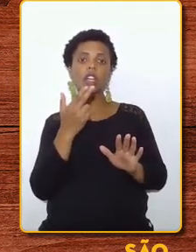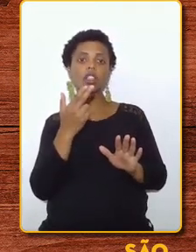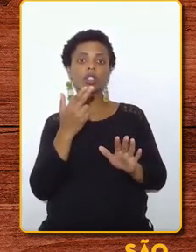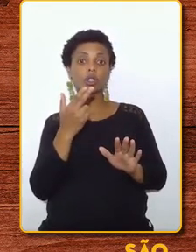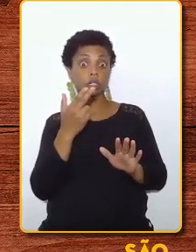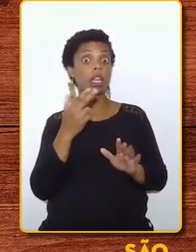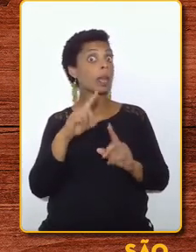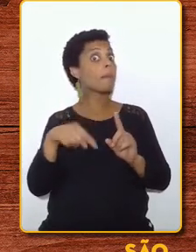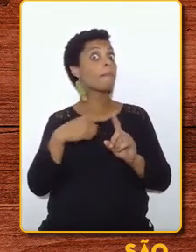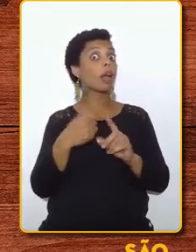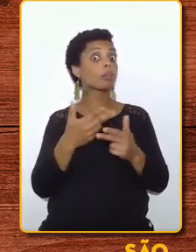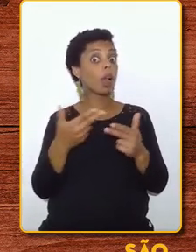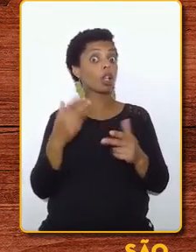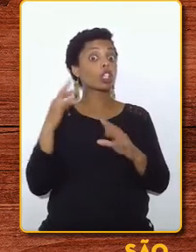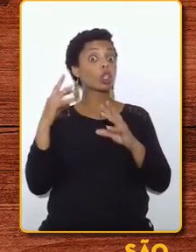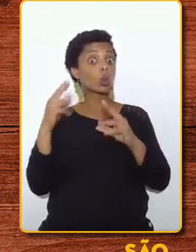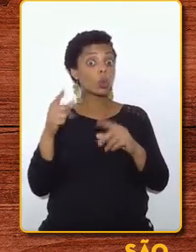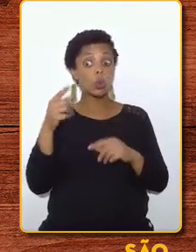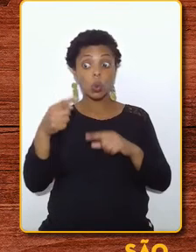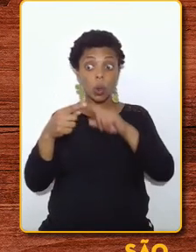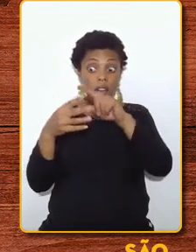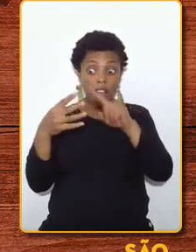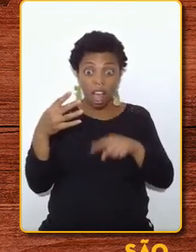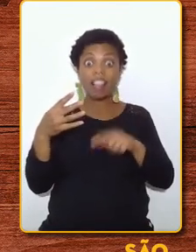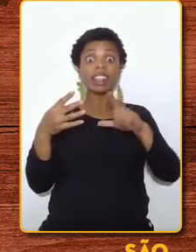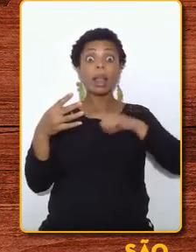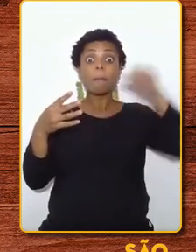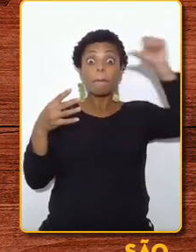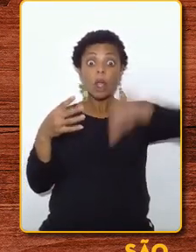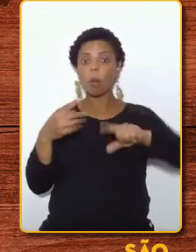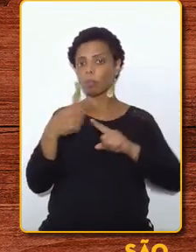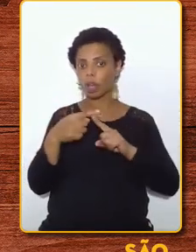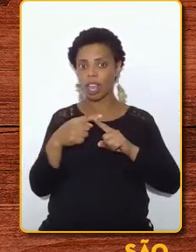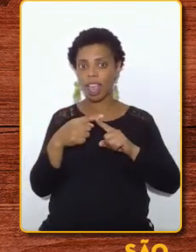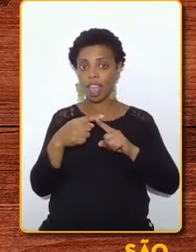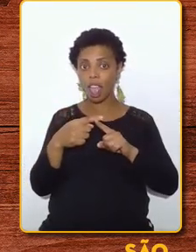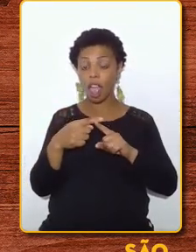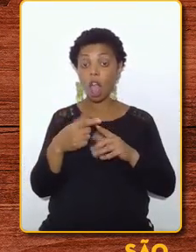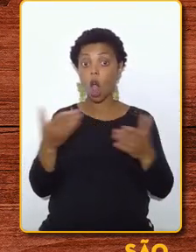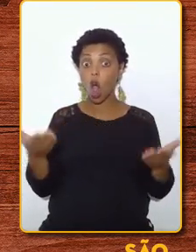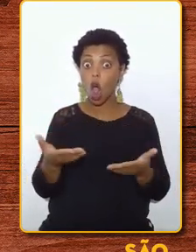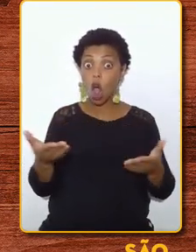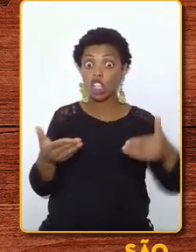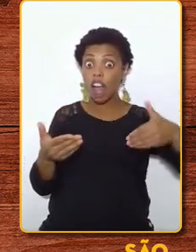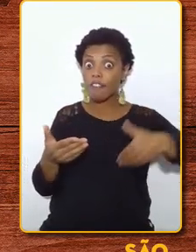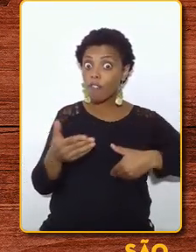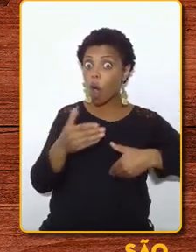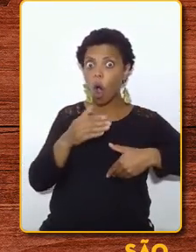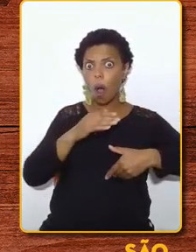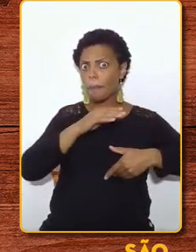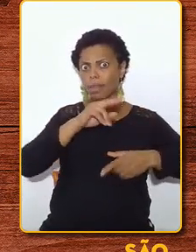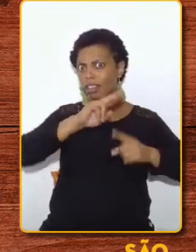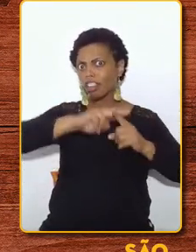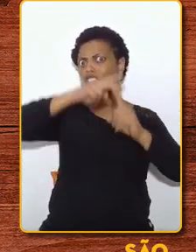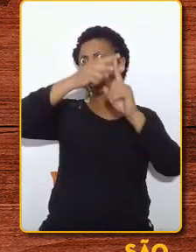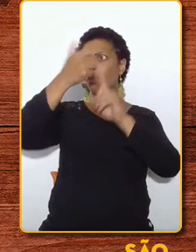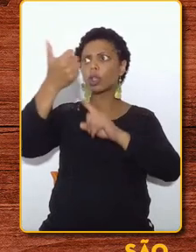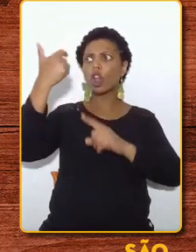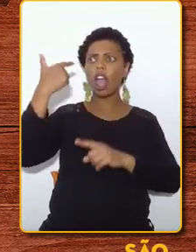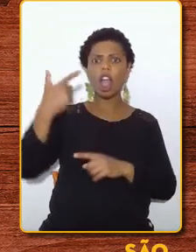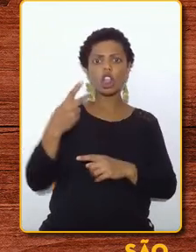mais, tudo isso piorado, porque se a gente olha a fome de hoje, ela é pior do que a fome de 2003. A fome